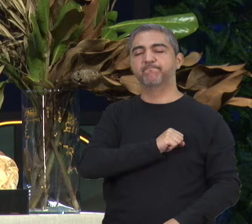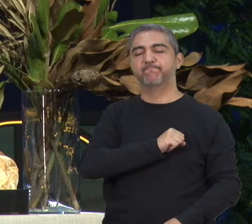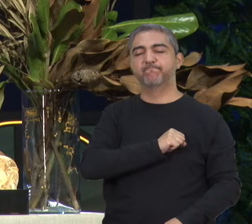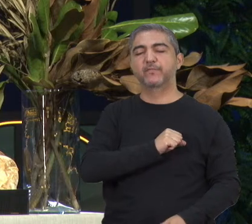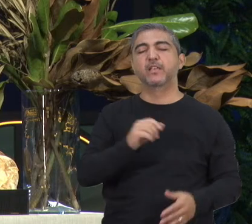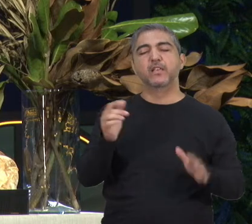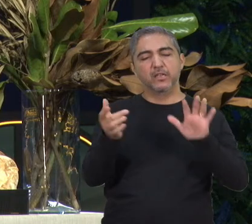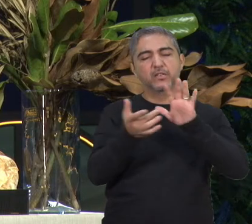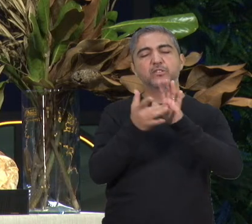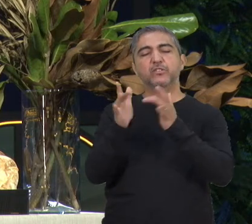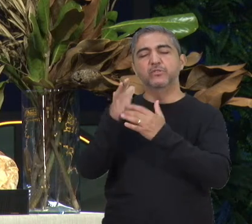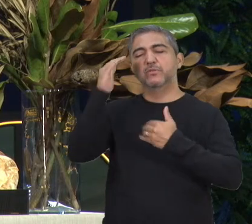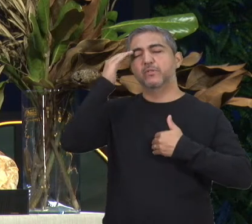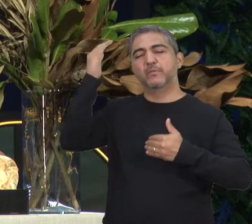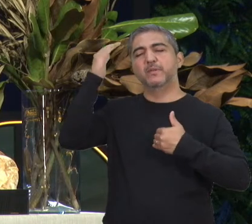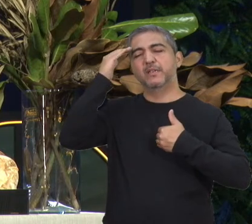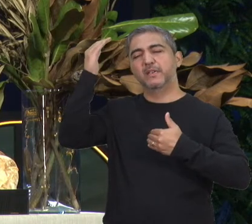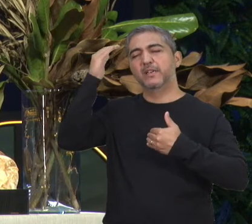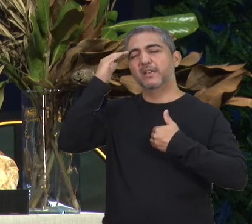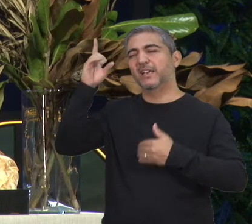porque o Senhor nos amou.